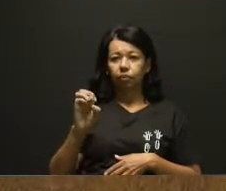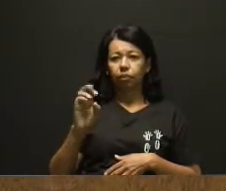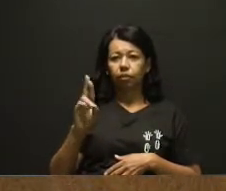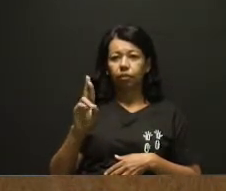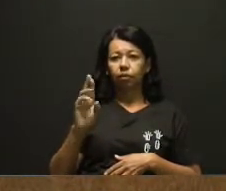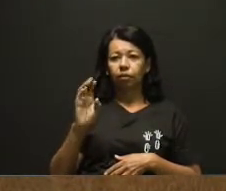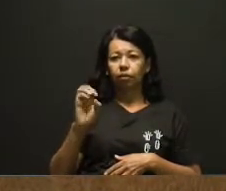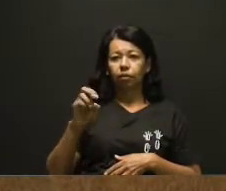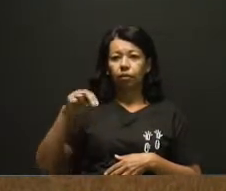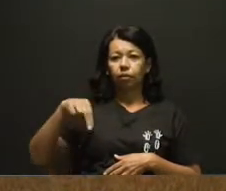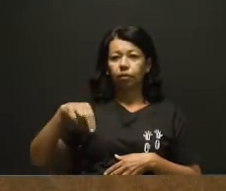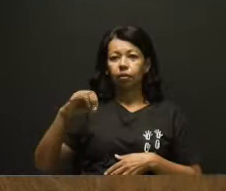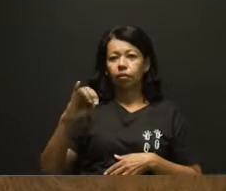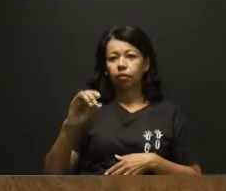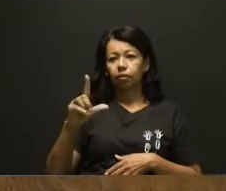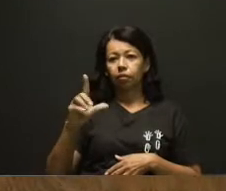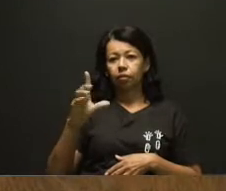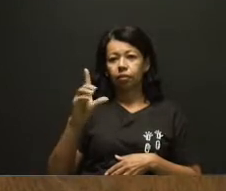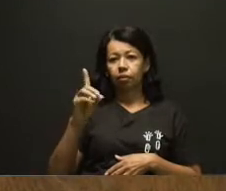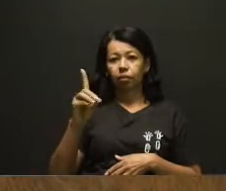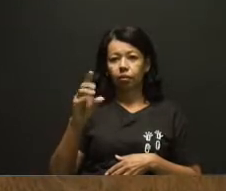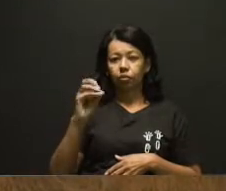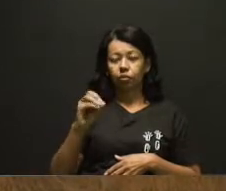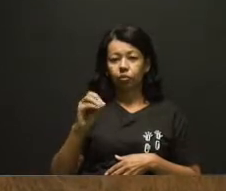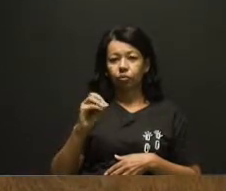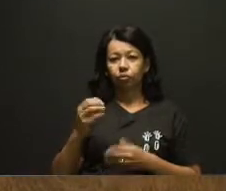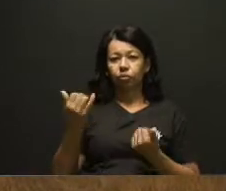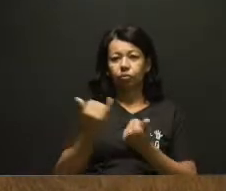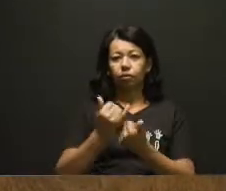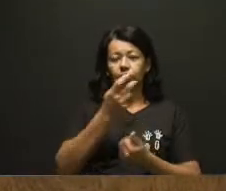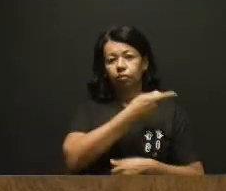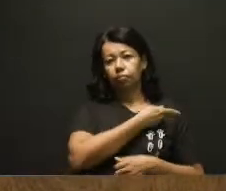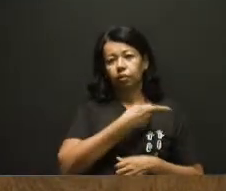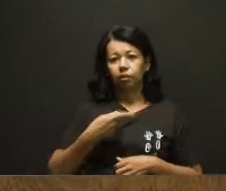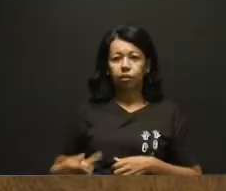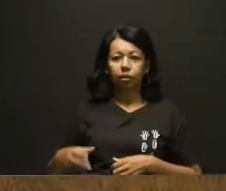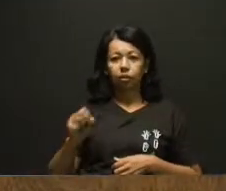é o vice presidente do sindepan mc